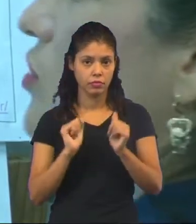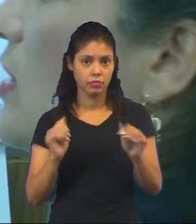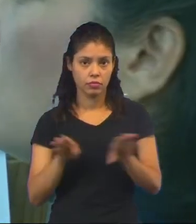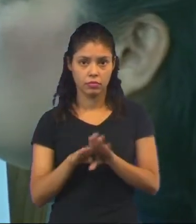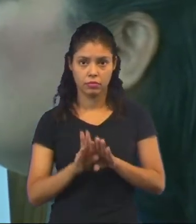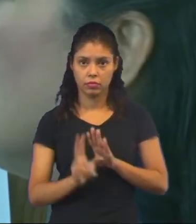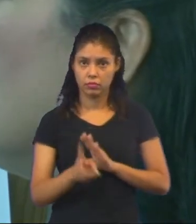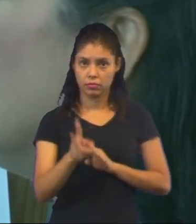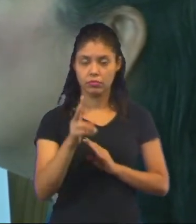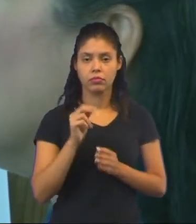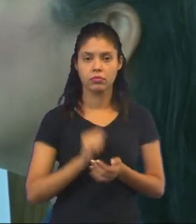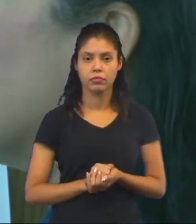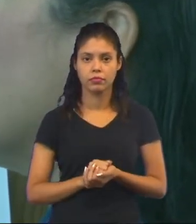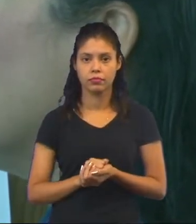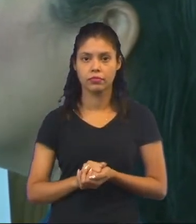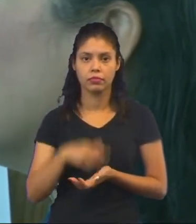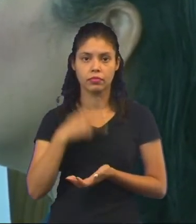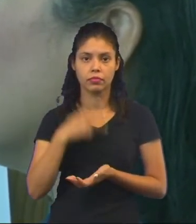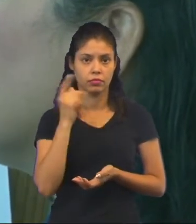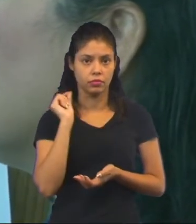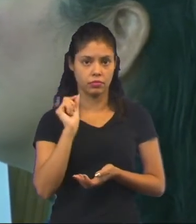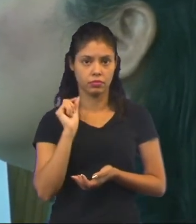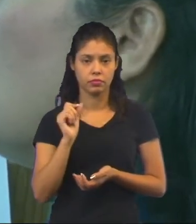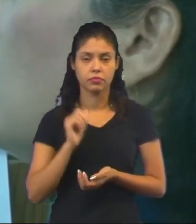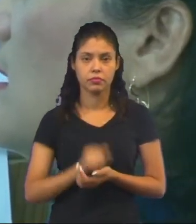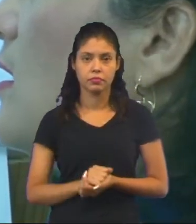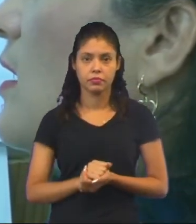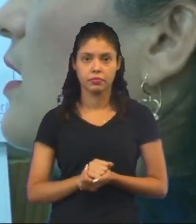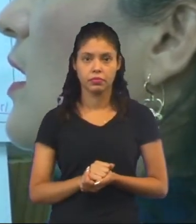aqui continuando, ó, disse,